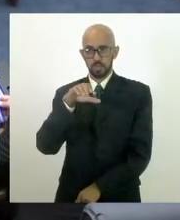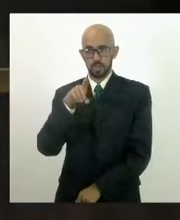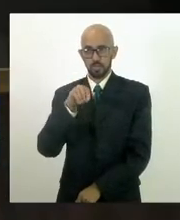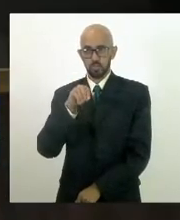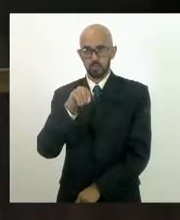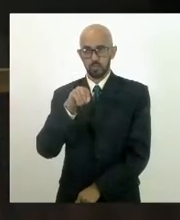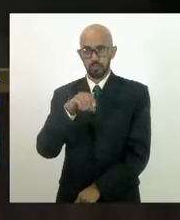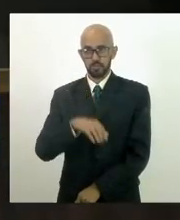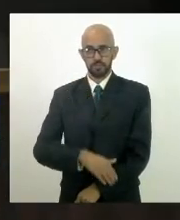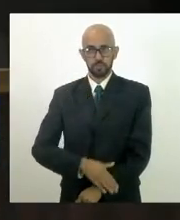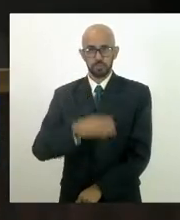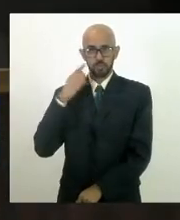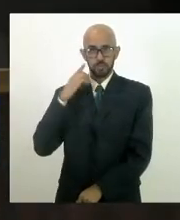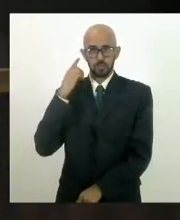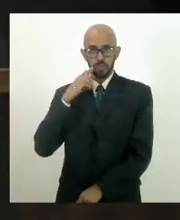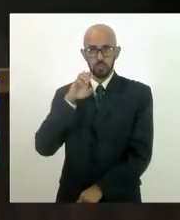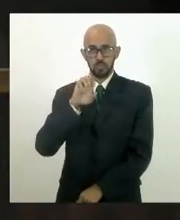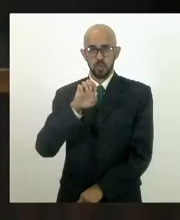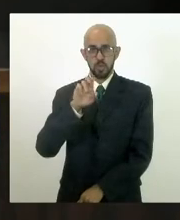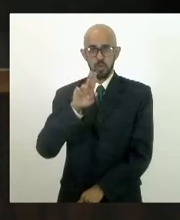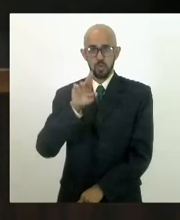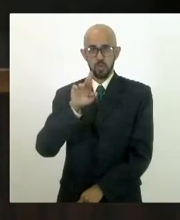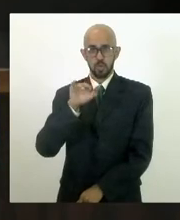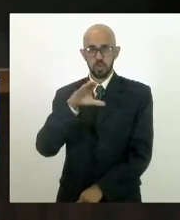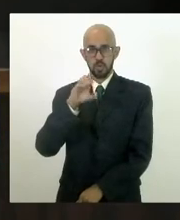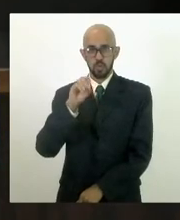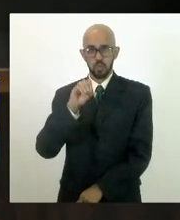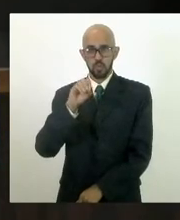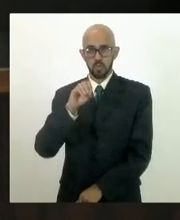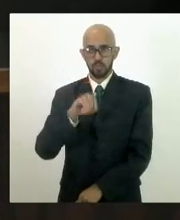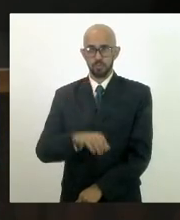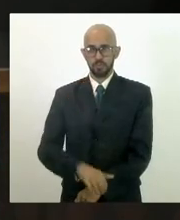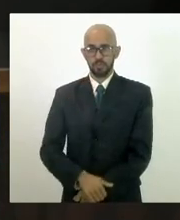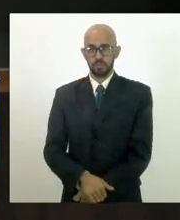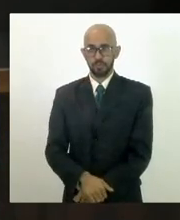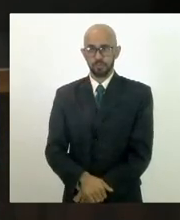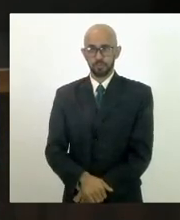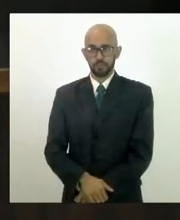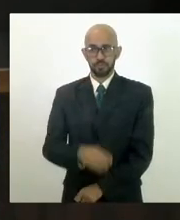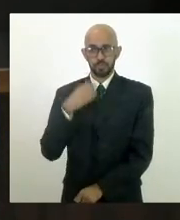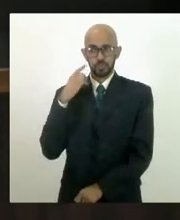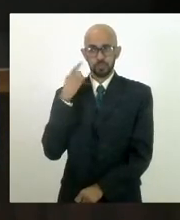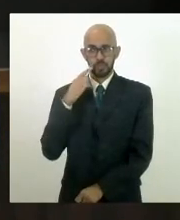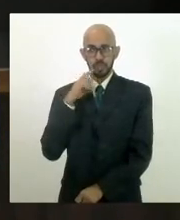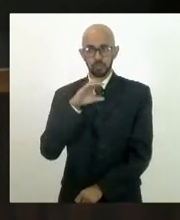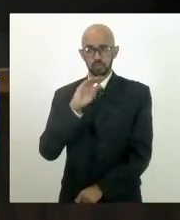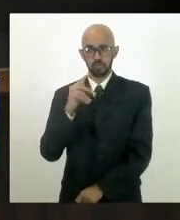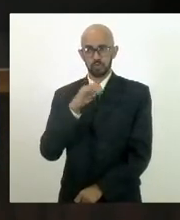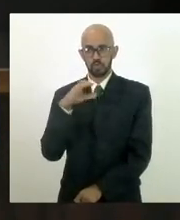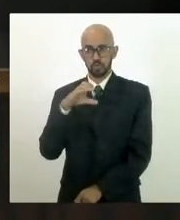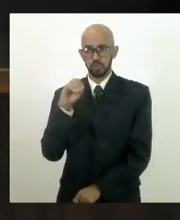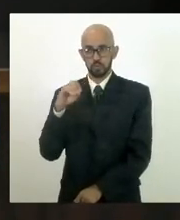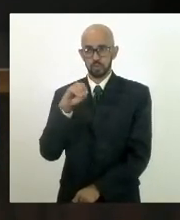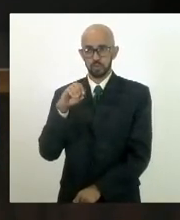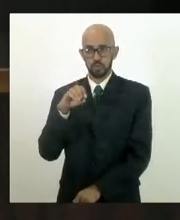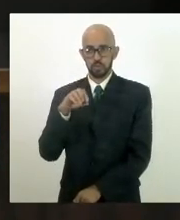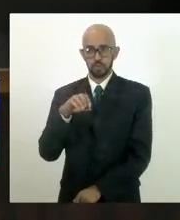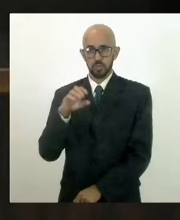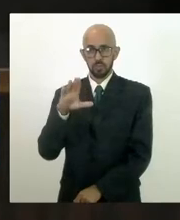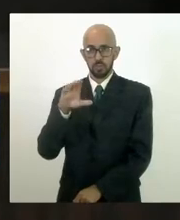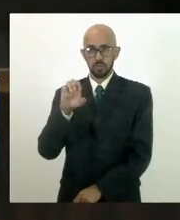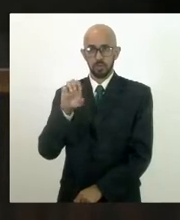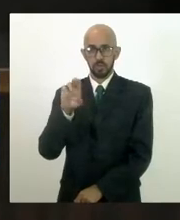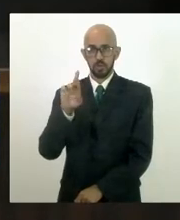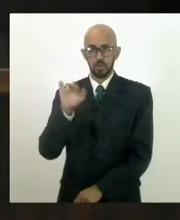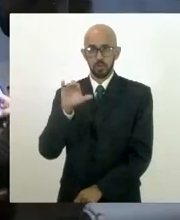Deputado Eurico Júnior. Deputado Eurico Júnior. Deputado Chico Machado. Eurico Júnior chegando.